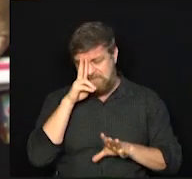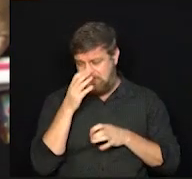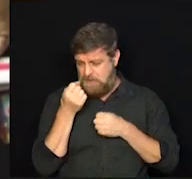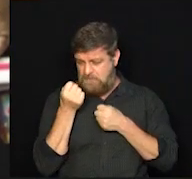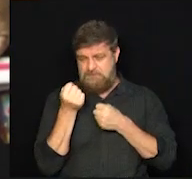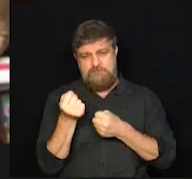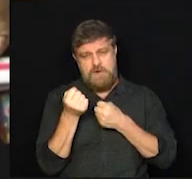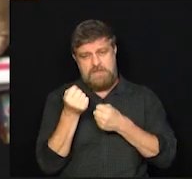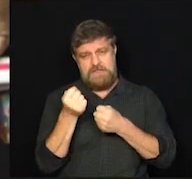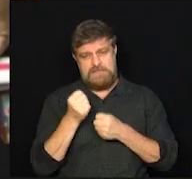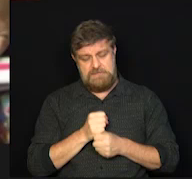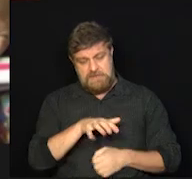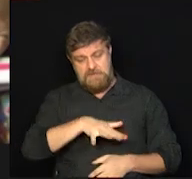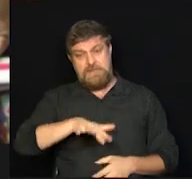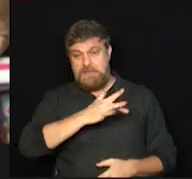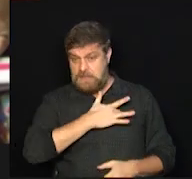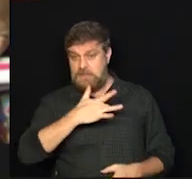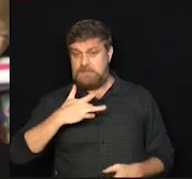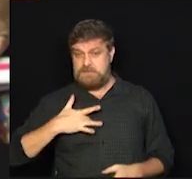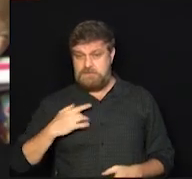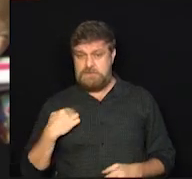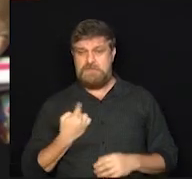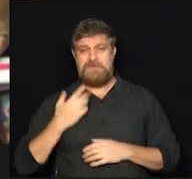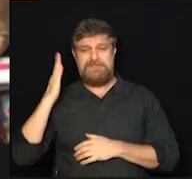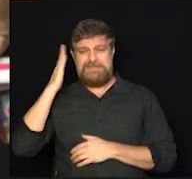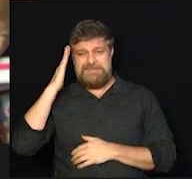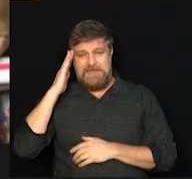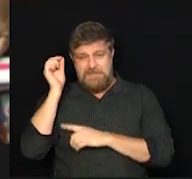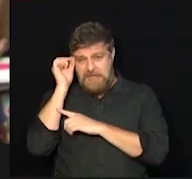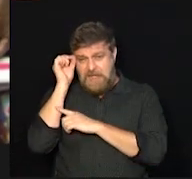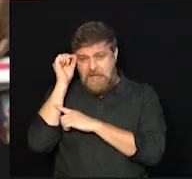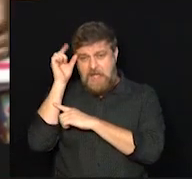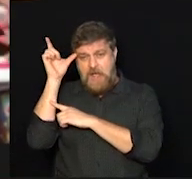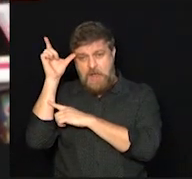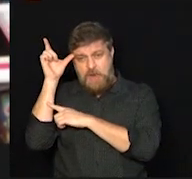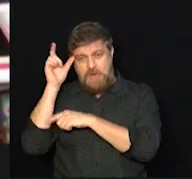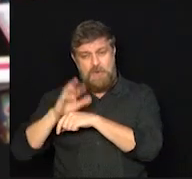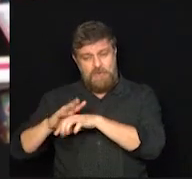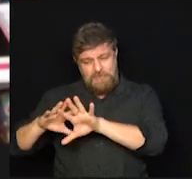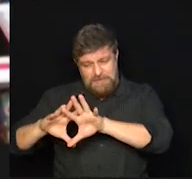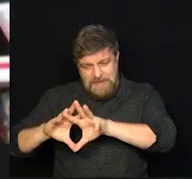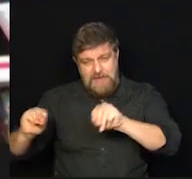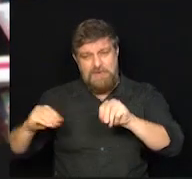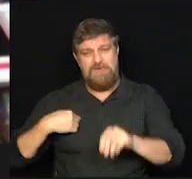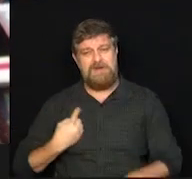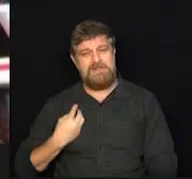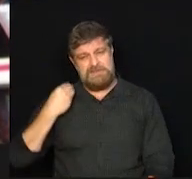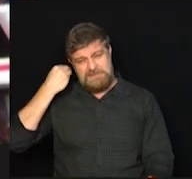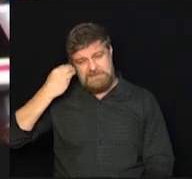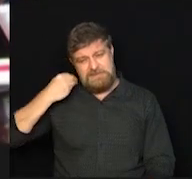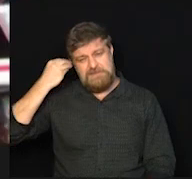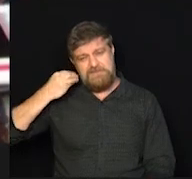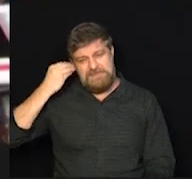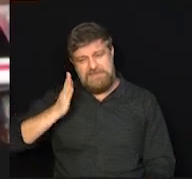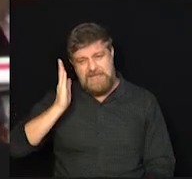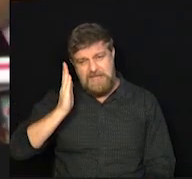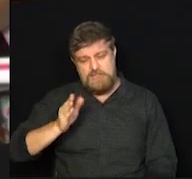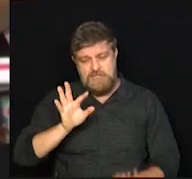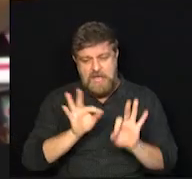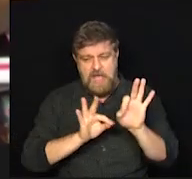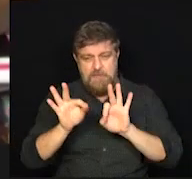um braço também da saúde e a gente sabe o que a cultura cura né a gente vivenciou projeto